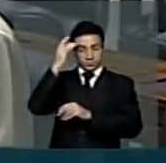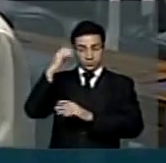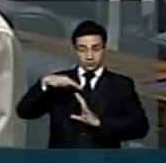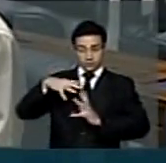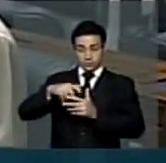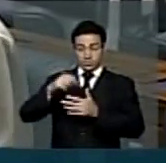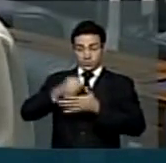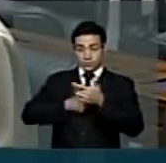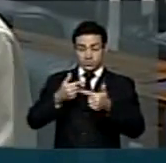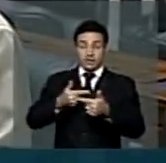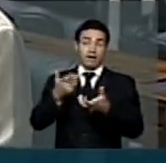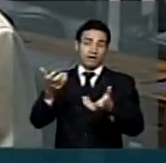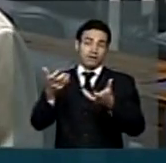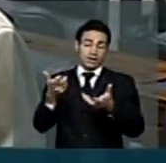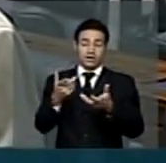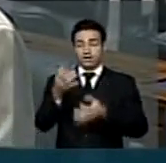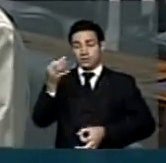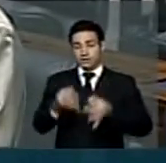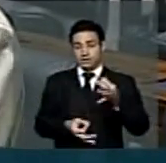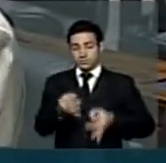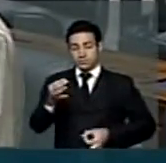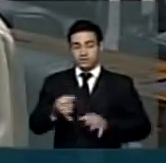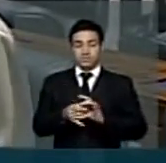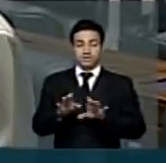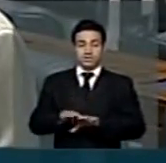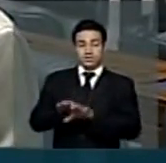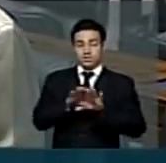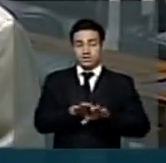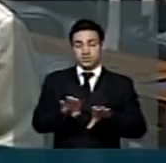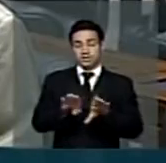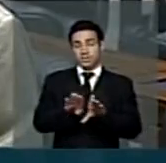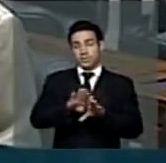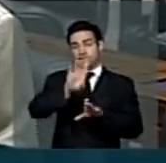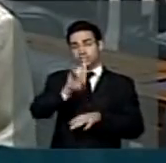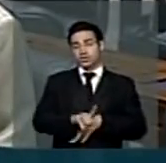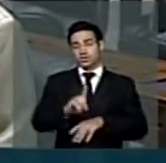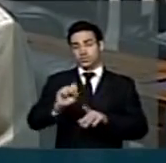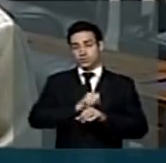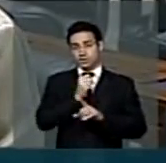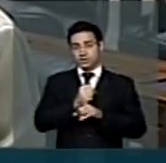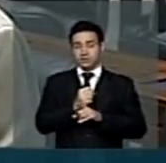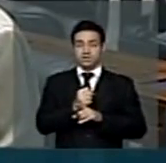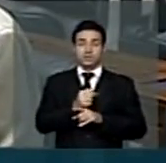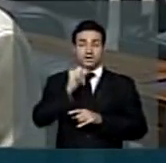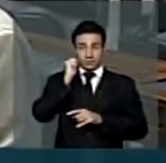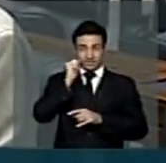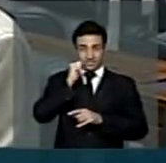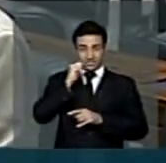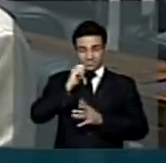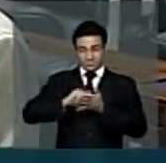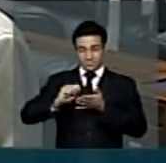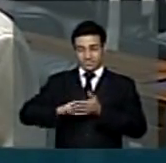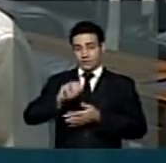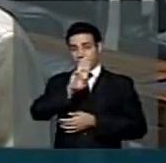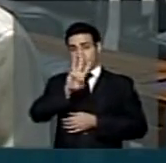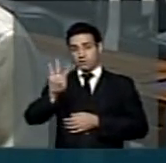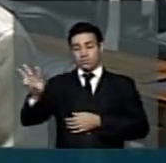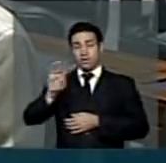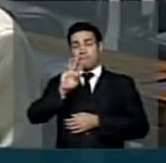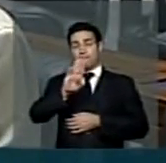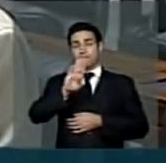por liberdade, por justiça, por igualdade, por direitos sociais. E essa blogueira se tornou